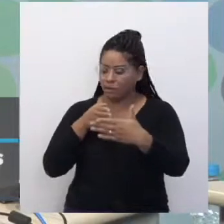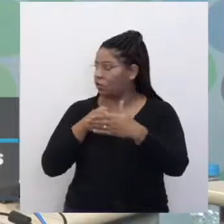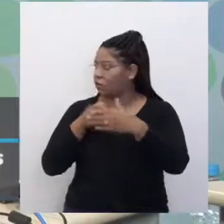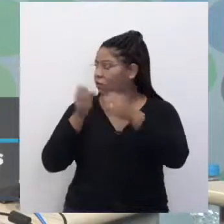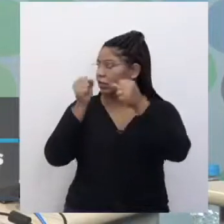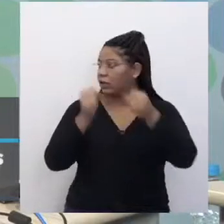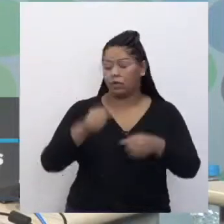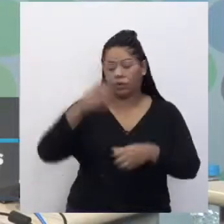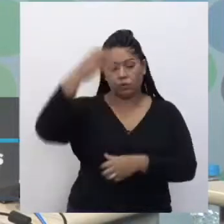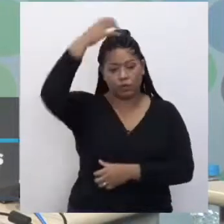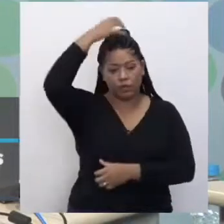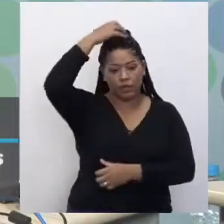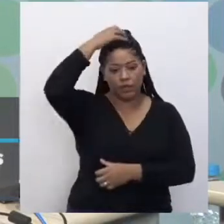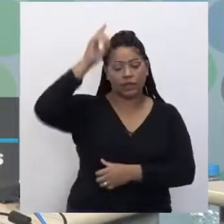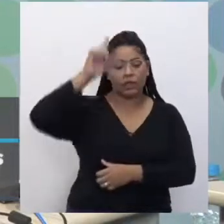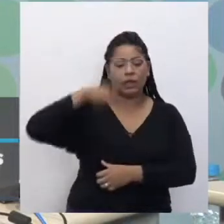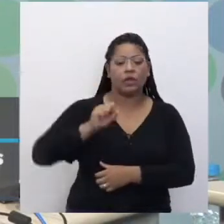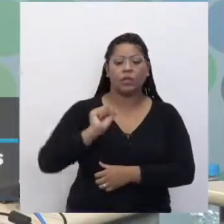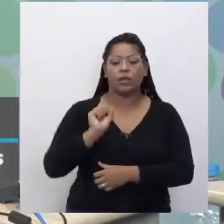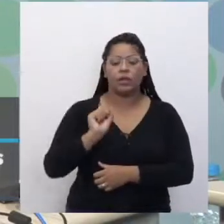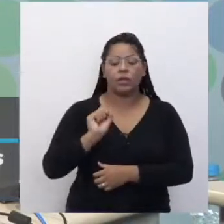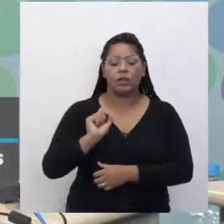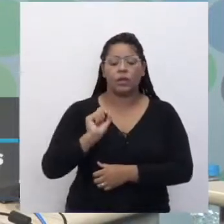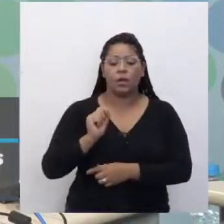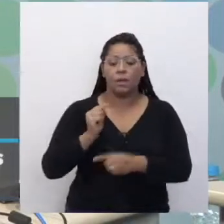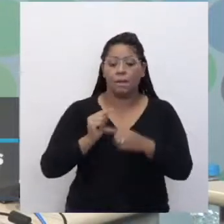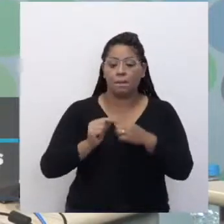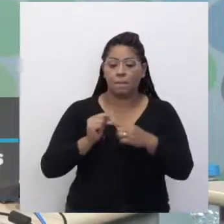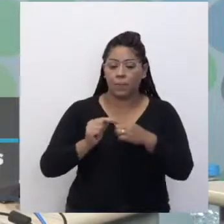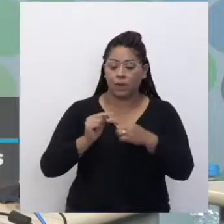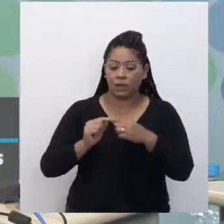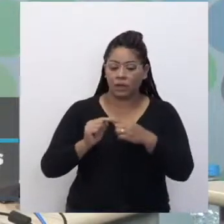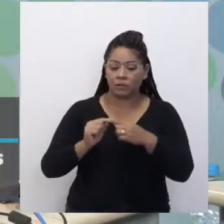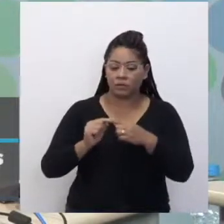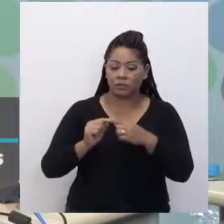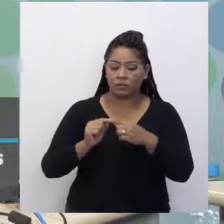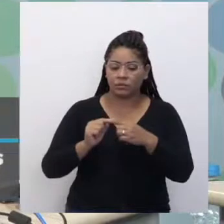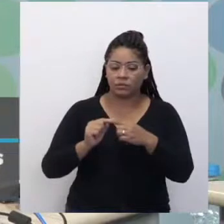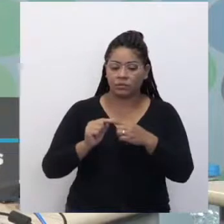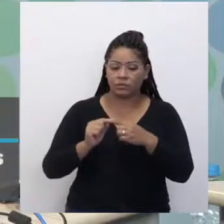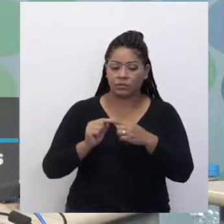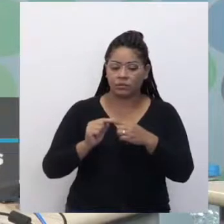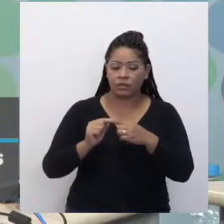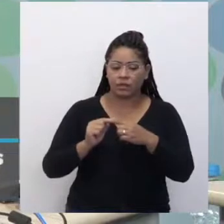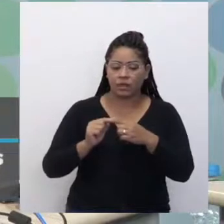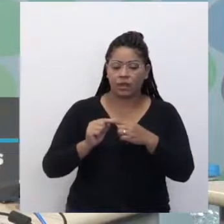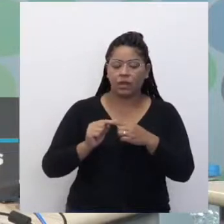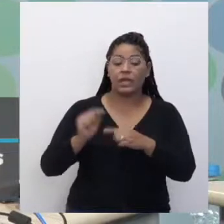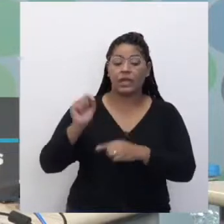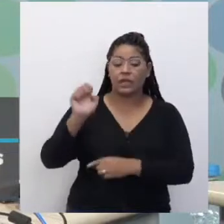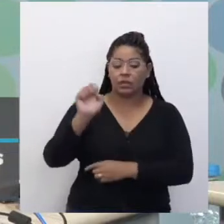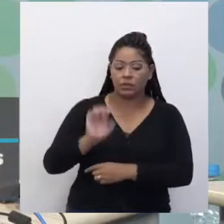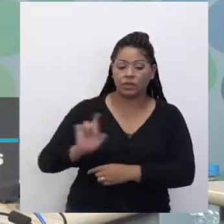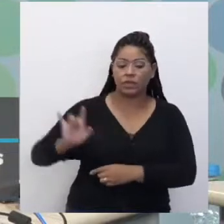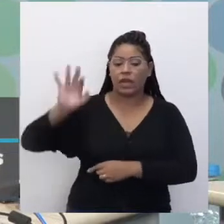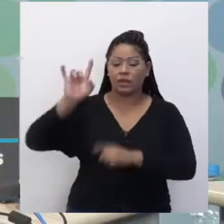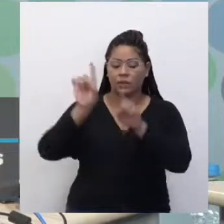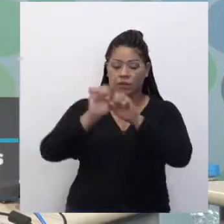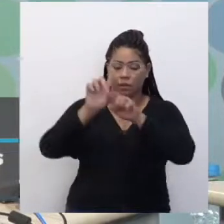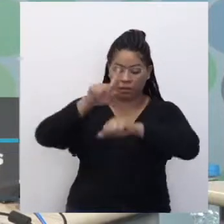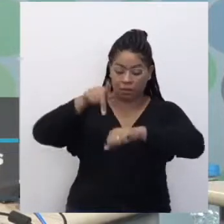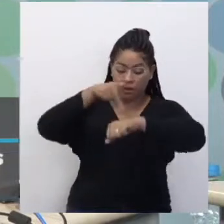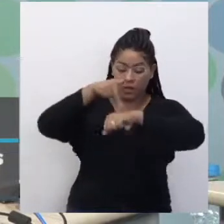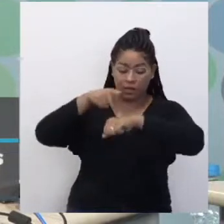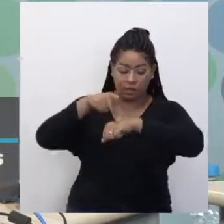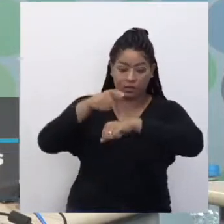exatamente isso, né? Então, vocês vejam que nesse final de Idade Média, nós já tivemos ali na Inglaterra um movimento de